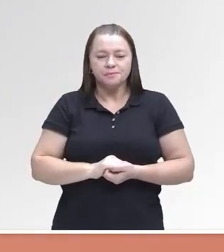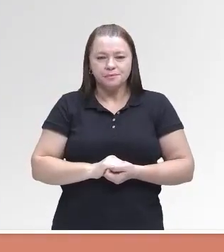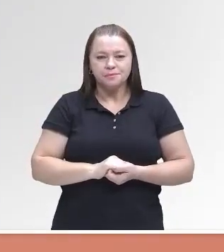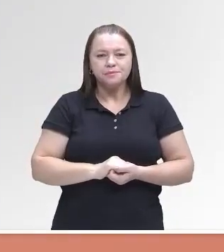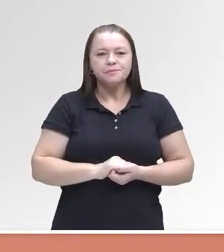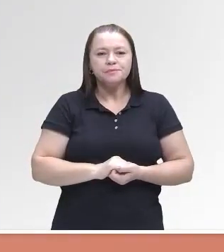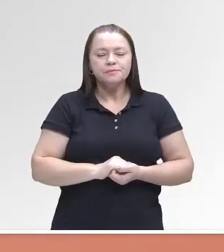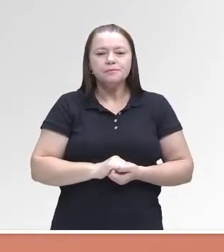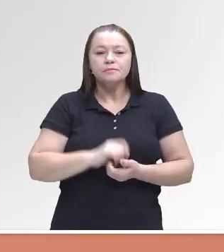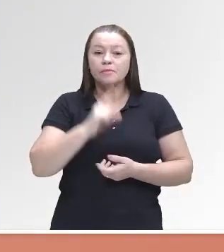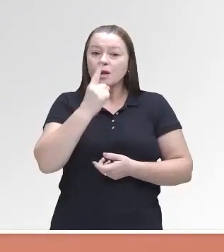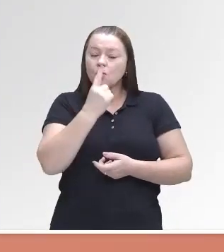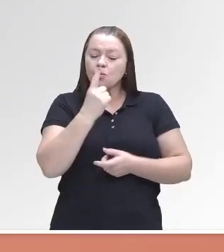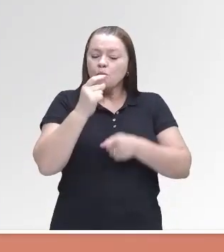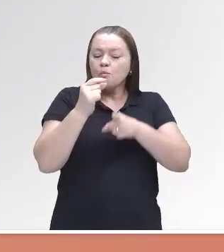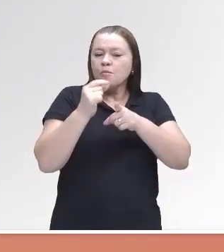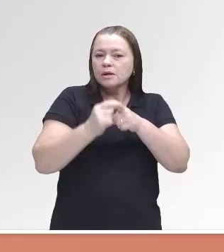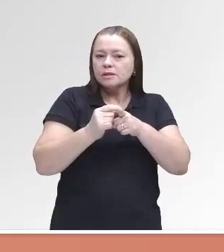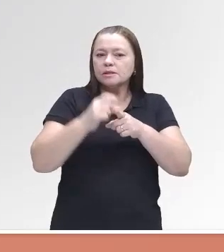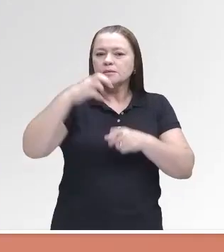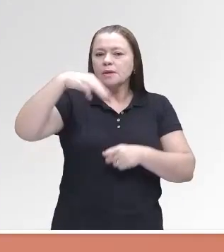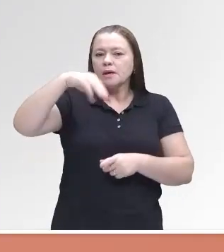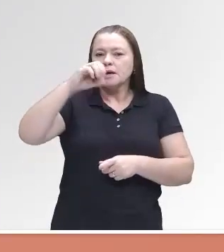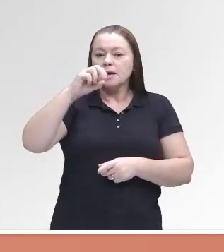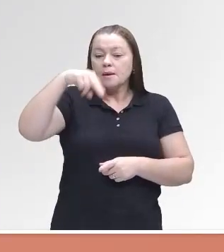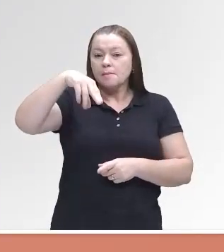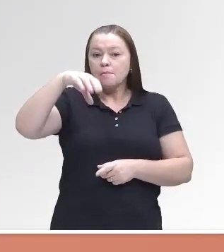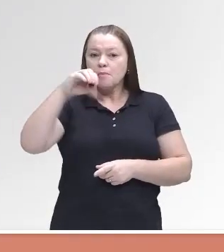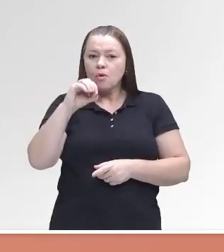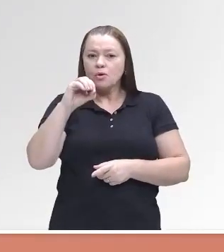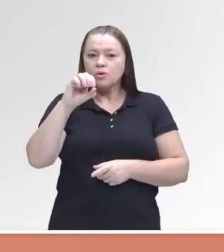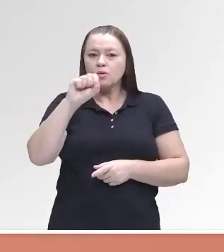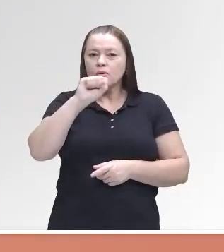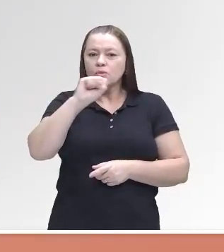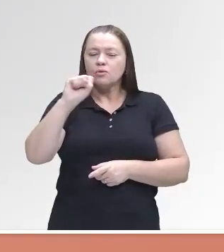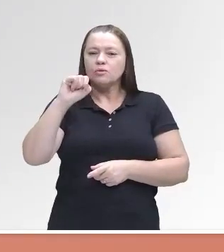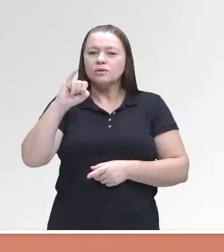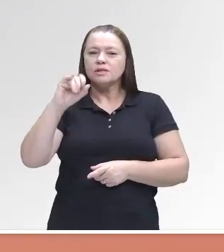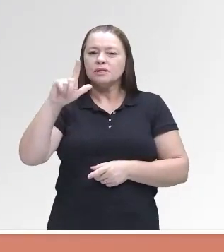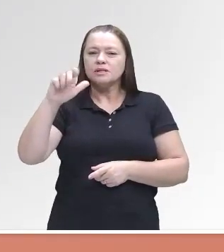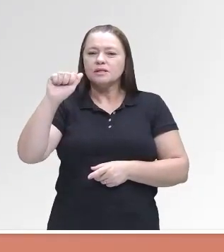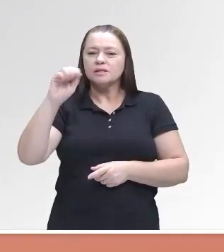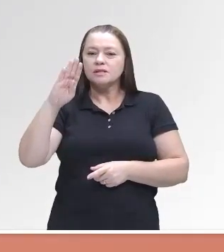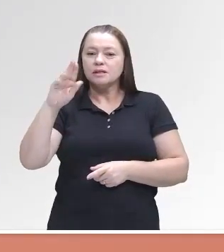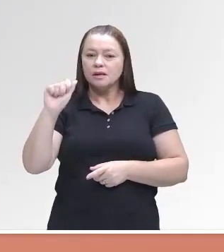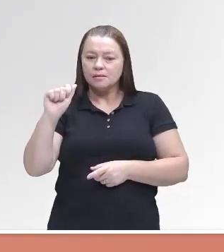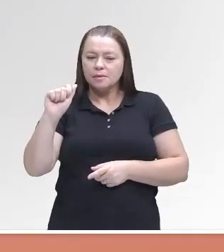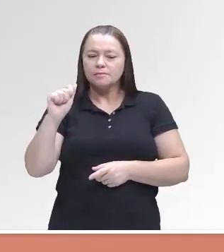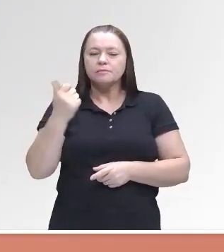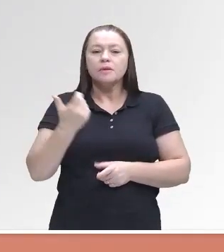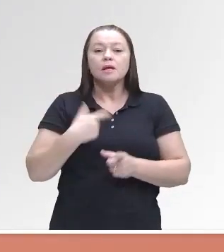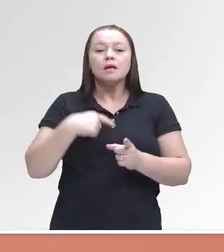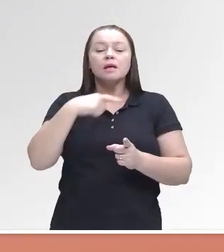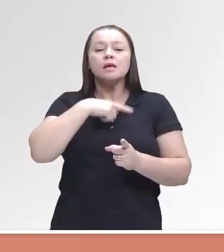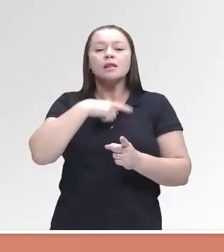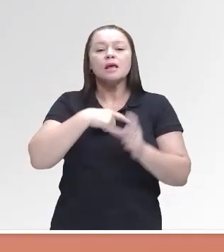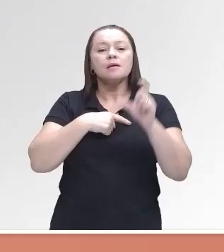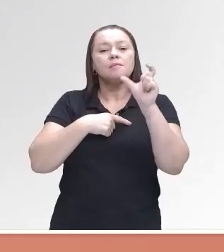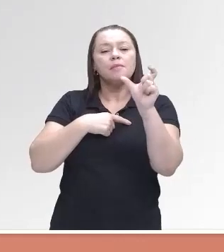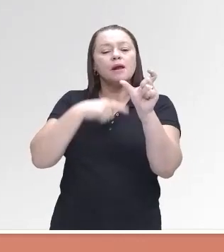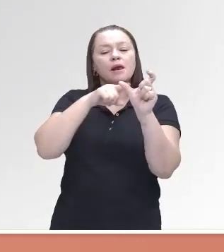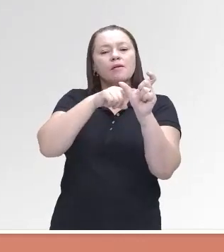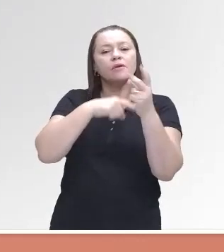Monossílabas. Palavras de apenas uma sílaba, nós vamos chamar de monossílabas. Monossílaba. E palavra com 2